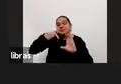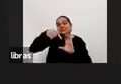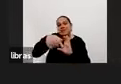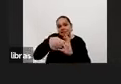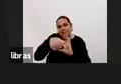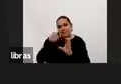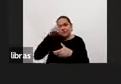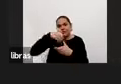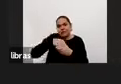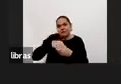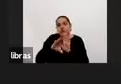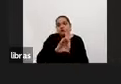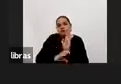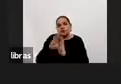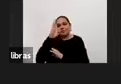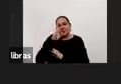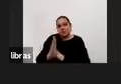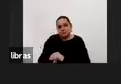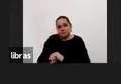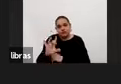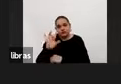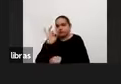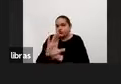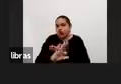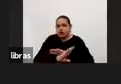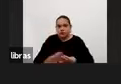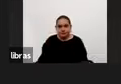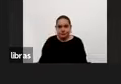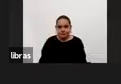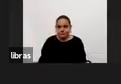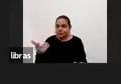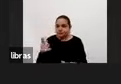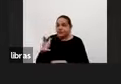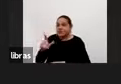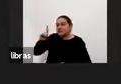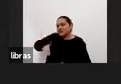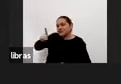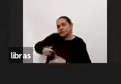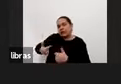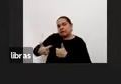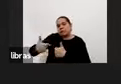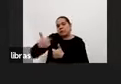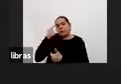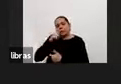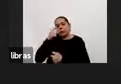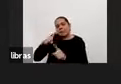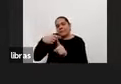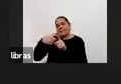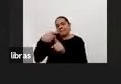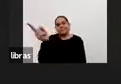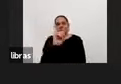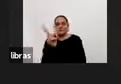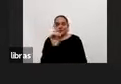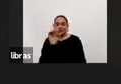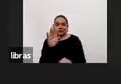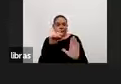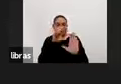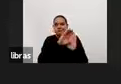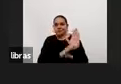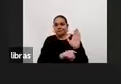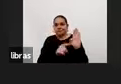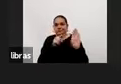Brasileira. Né? Isto daí. Tá? Então é aquela carteira verde e amarela retomada novamente e que é